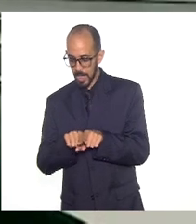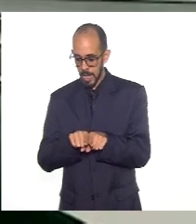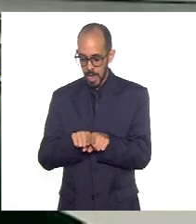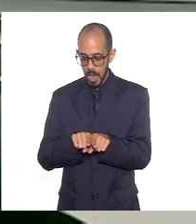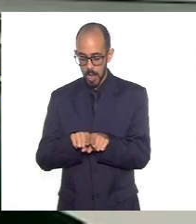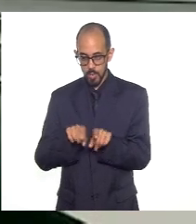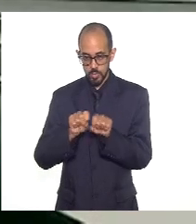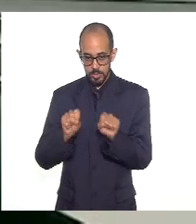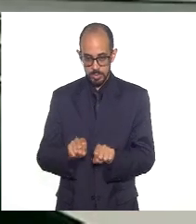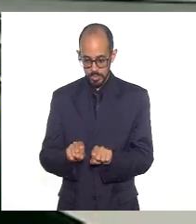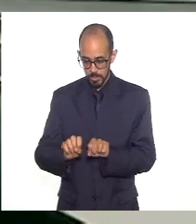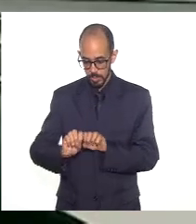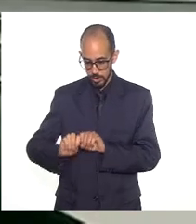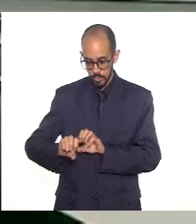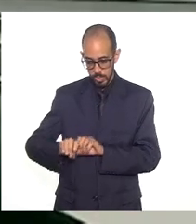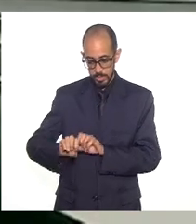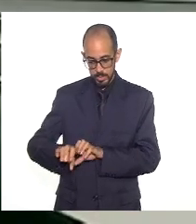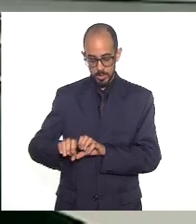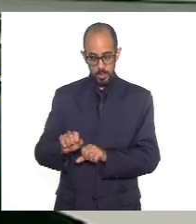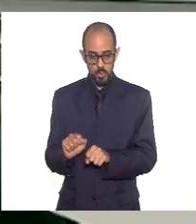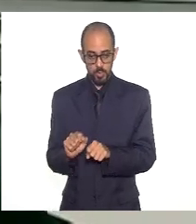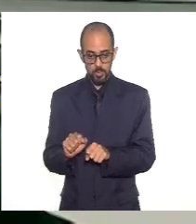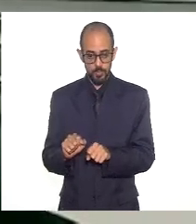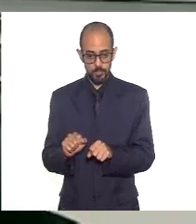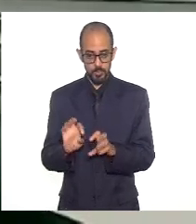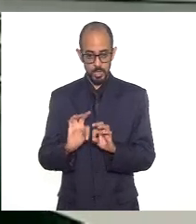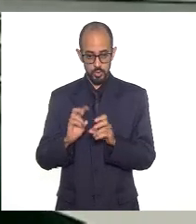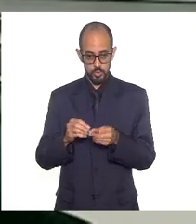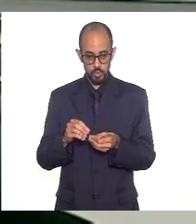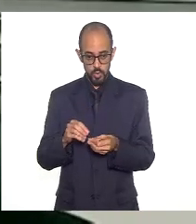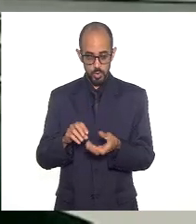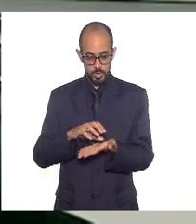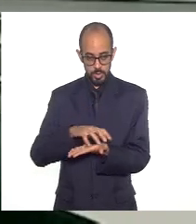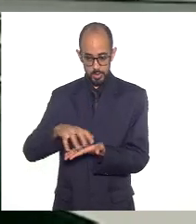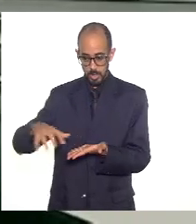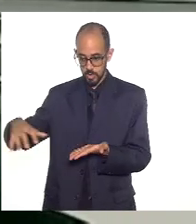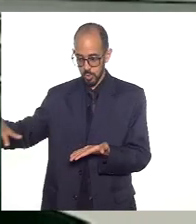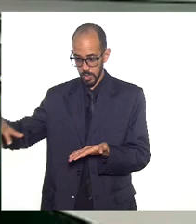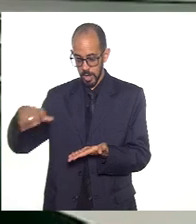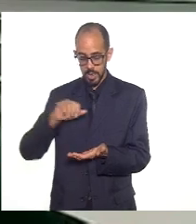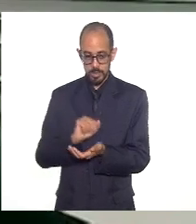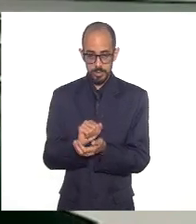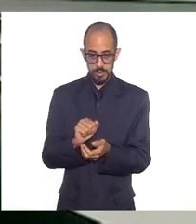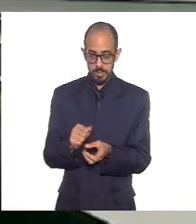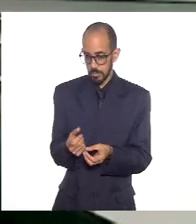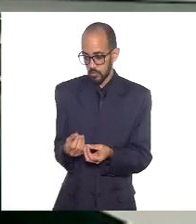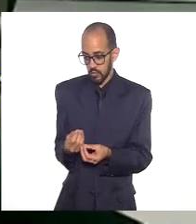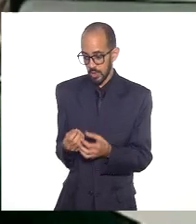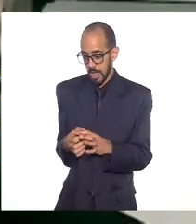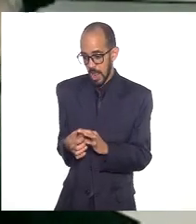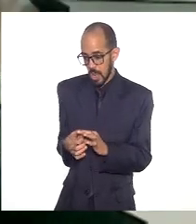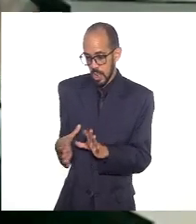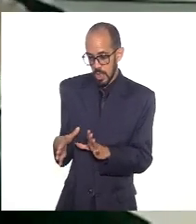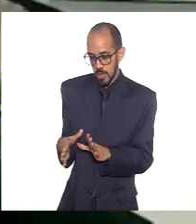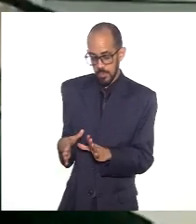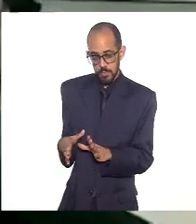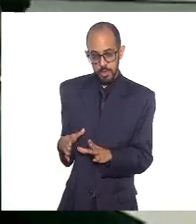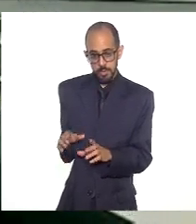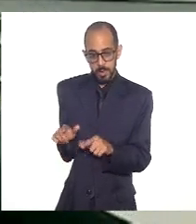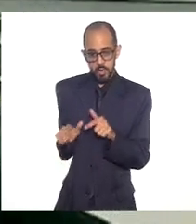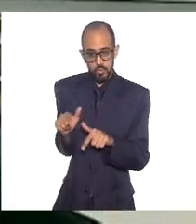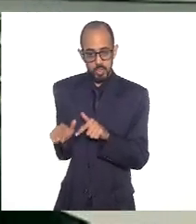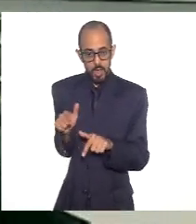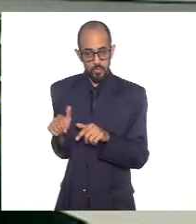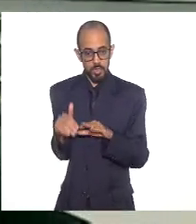sistema educacional, as nossas 15 regionais, né? E deixá-lo a serviço de política eleitoral.